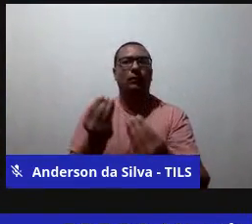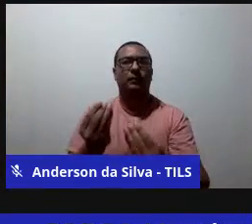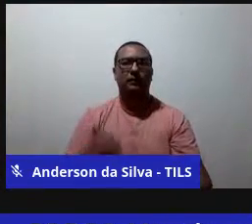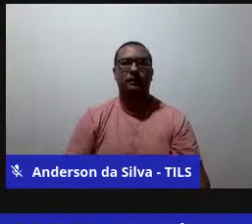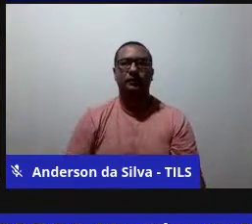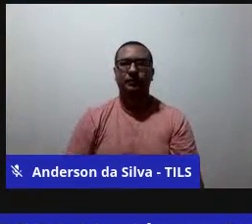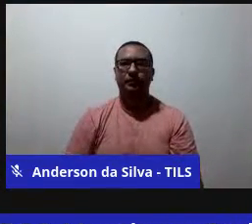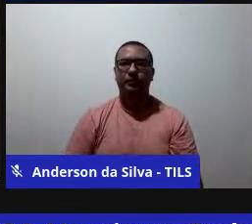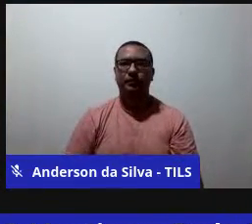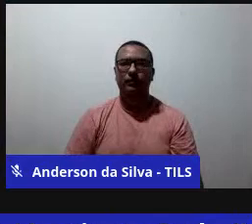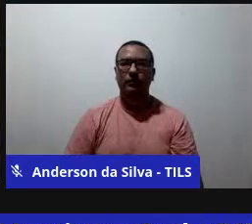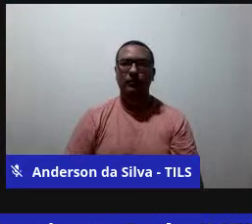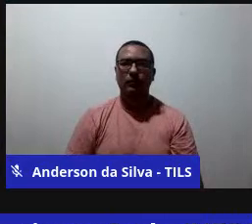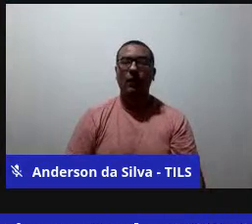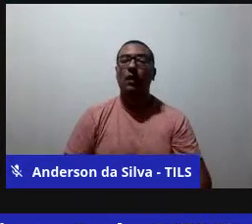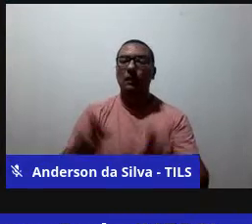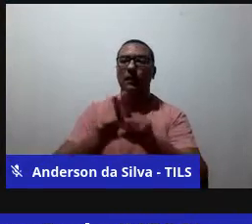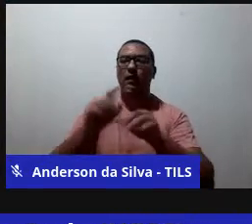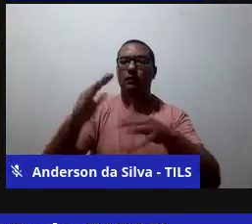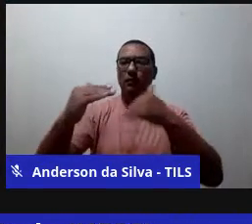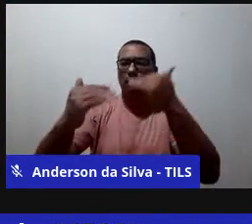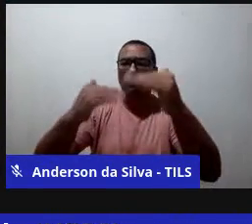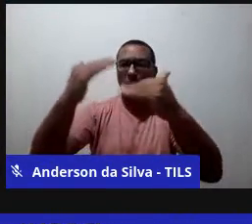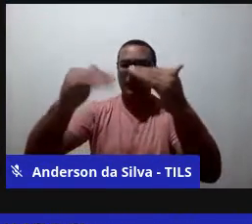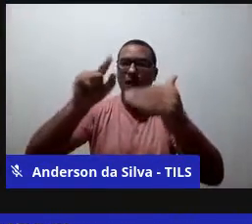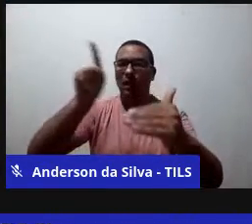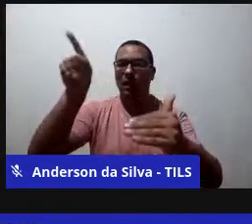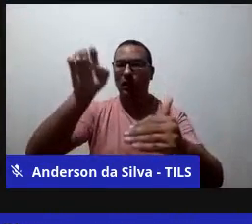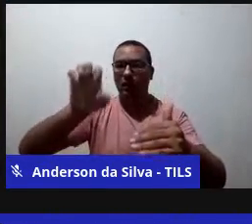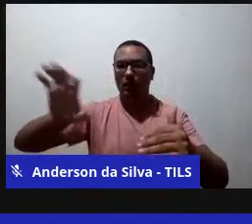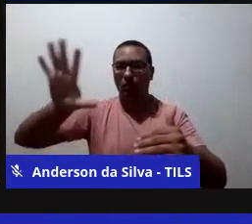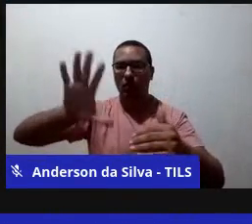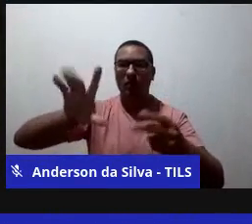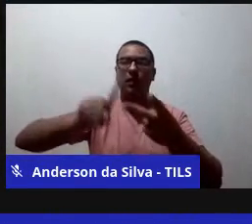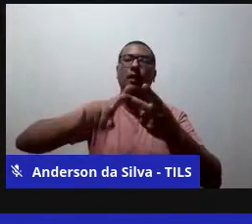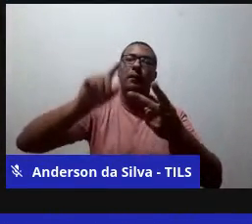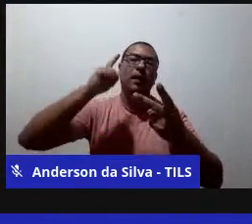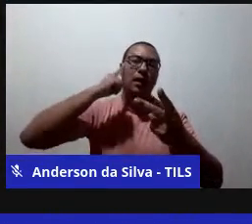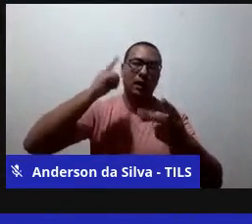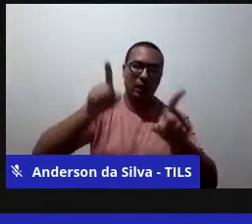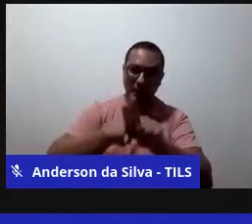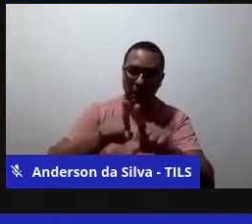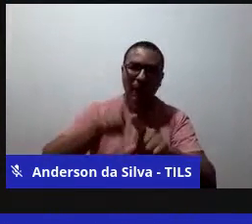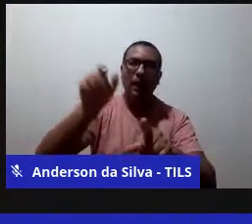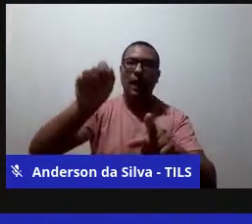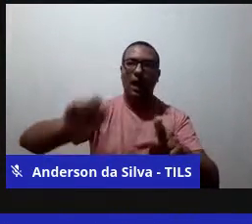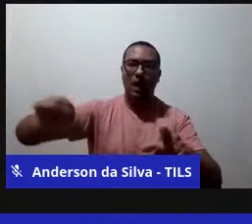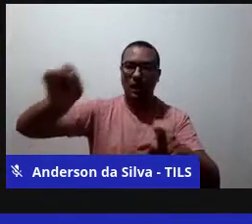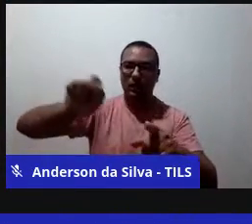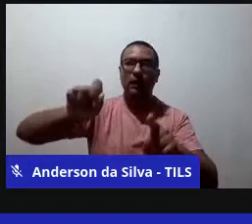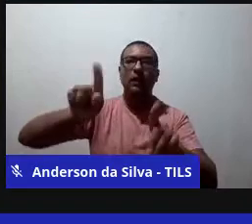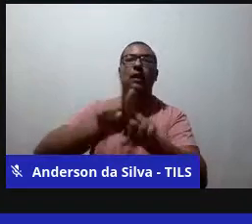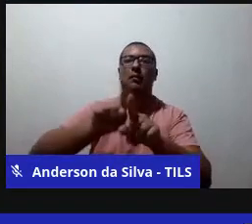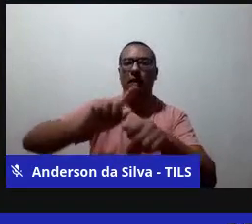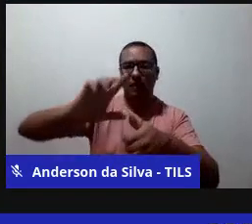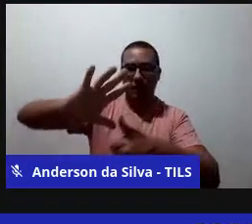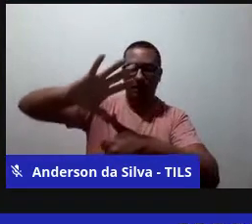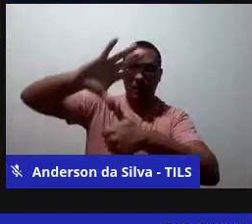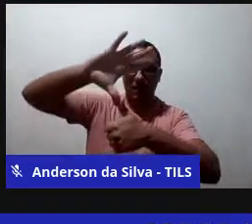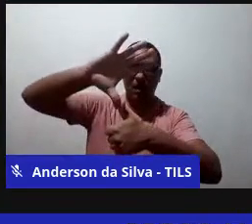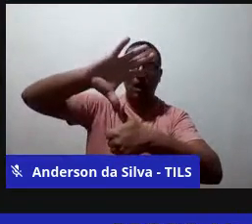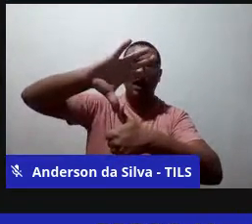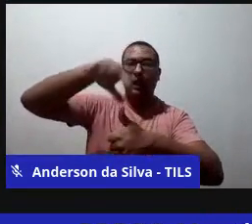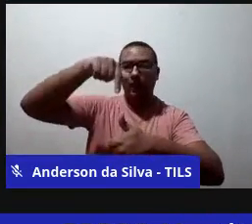O que foi desenvolvido na Europa, o que foi desenvolvido na Ásia, mesmo também na América do Norte, Estados Unidos e Canadá,